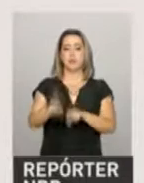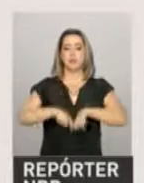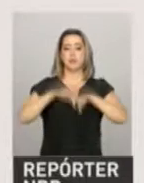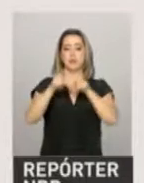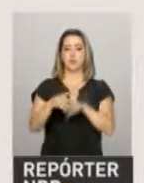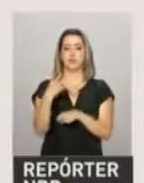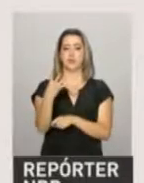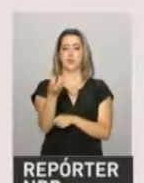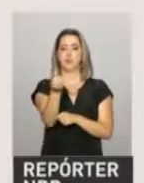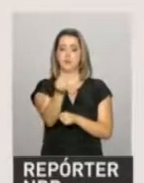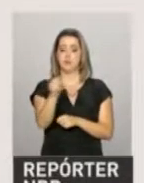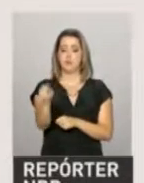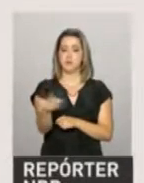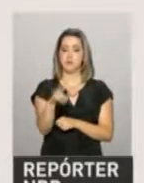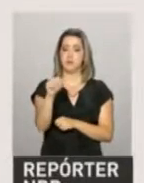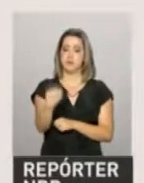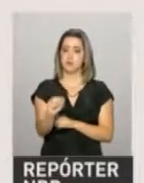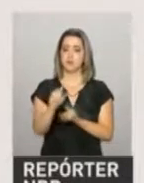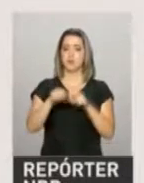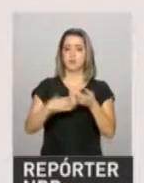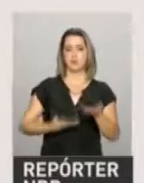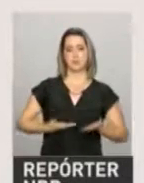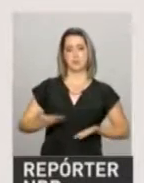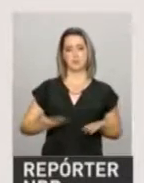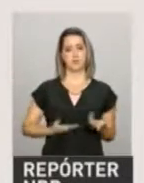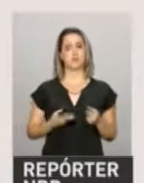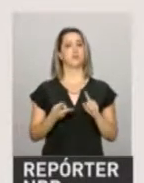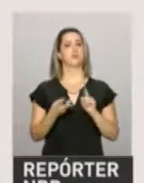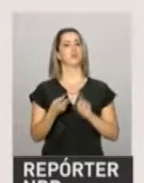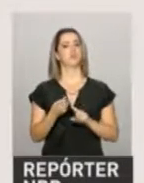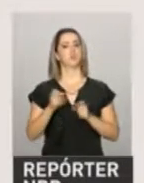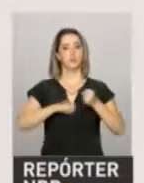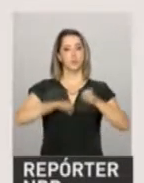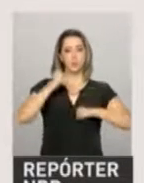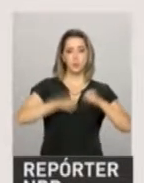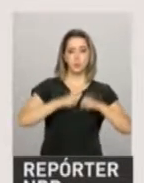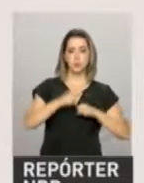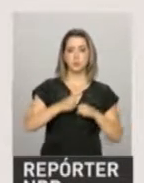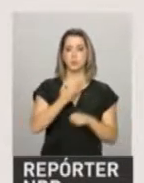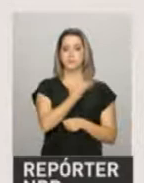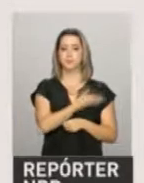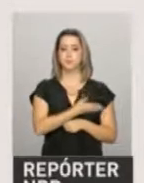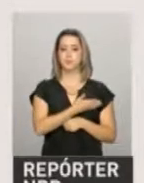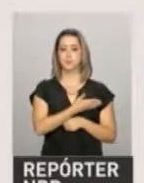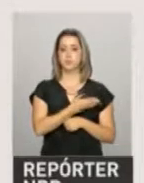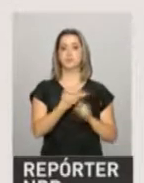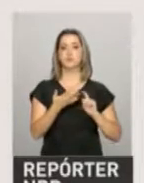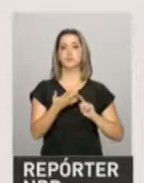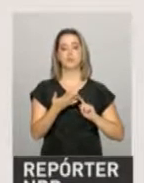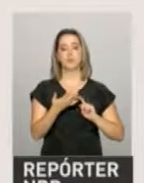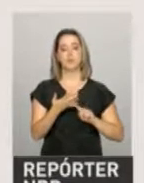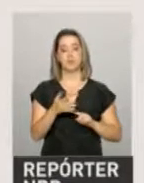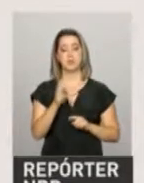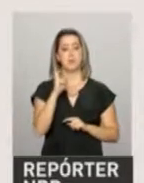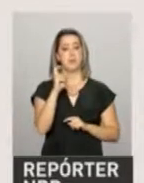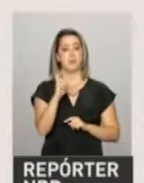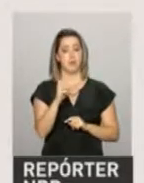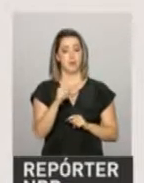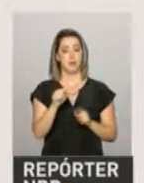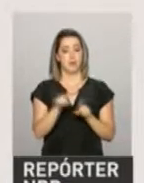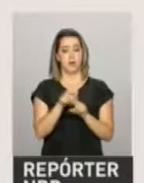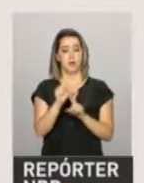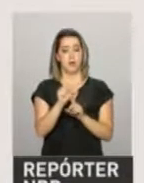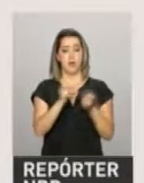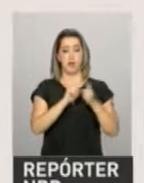46.000 vagas, seguida pelo de serviços, indústria com quase 1.500 postos e administração pública,